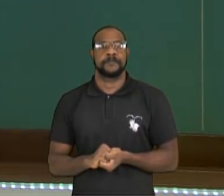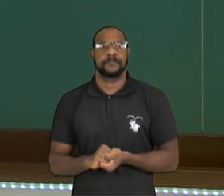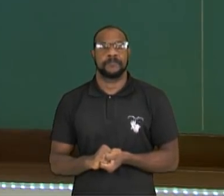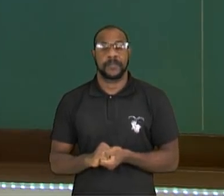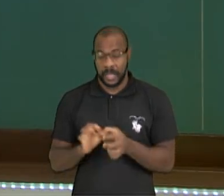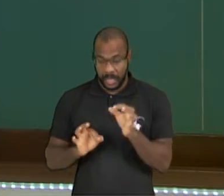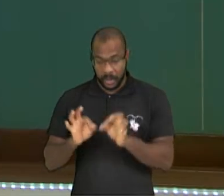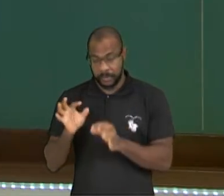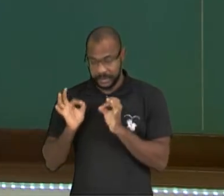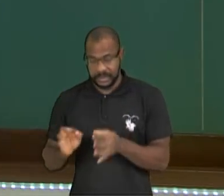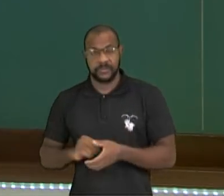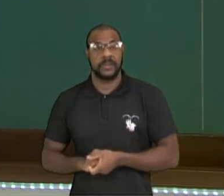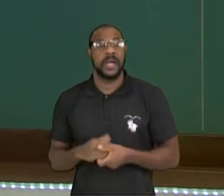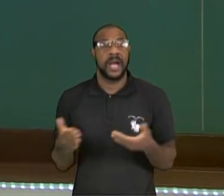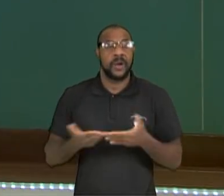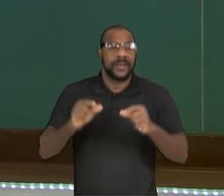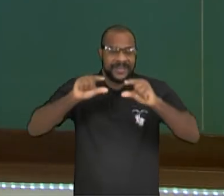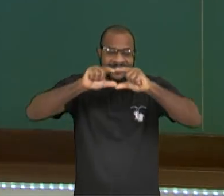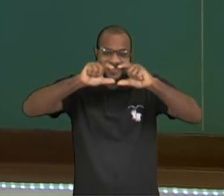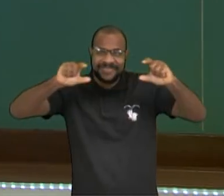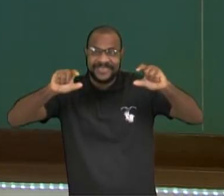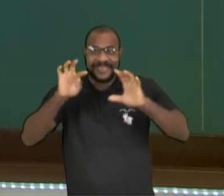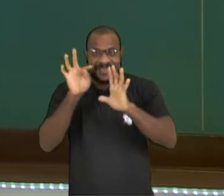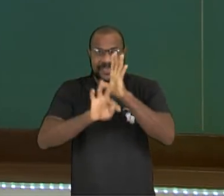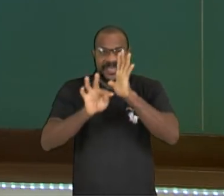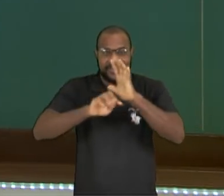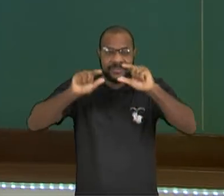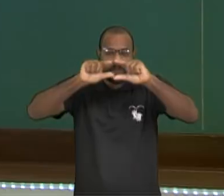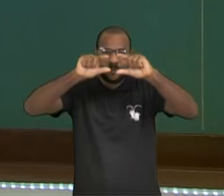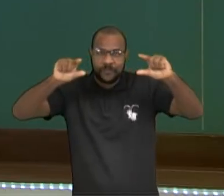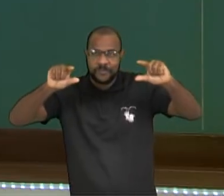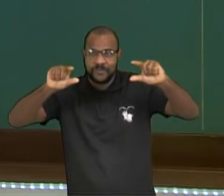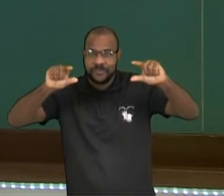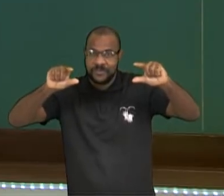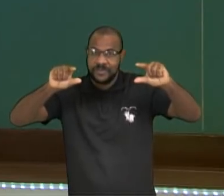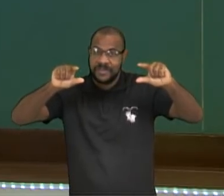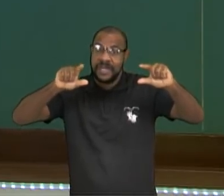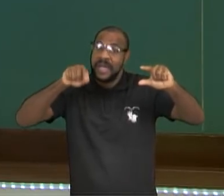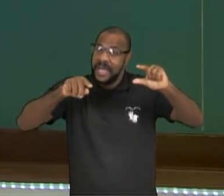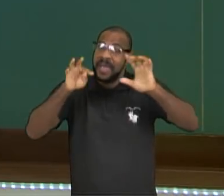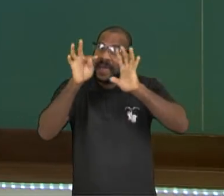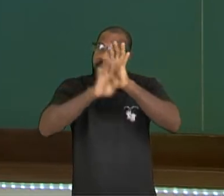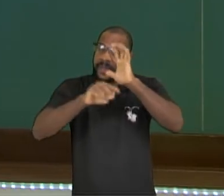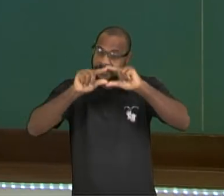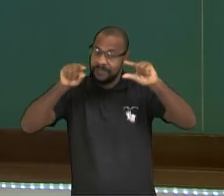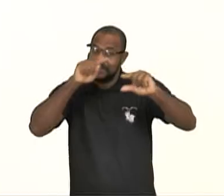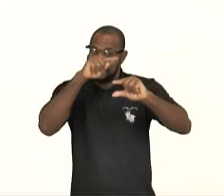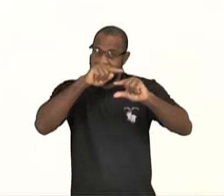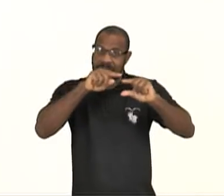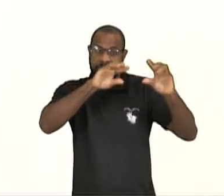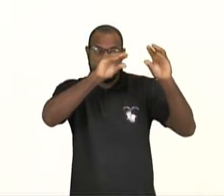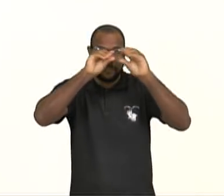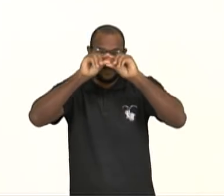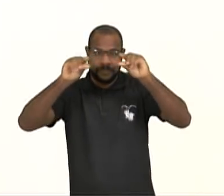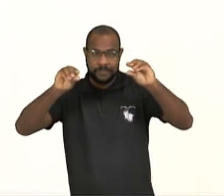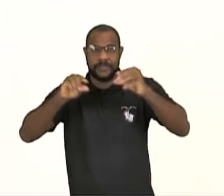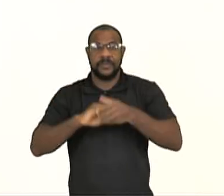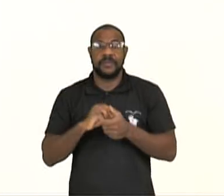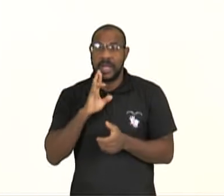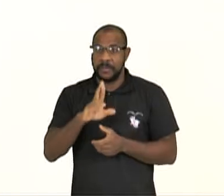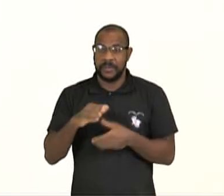gente tem um pedaço do texto, então a gente vai ler de novo esse pedacinho e vai responder. Então vamos lá.